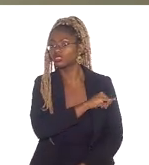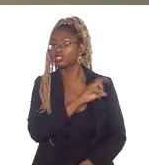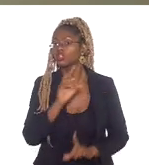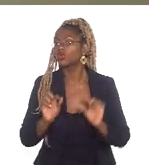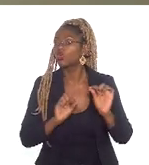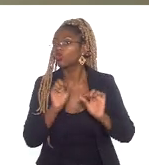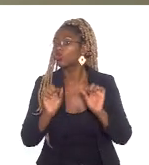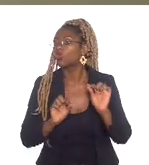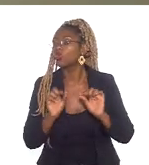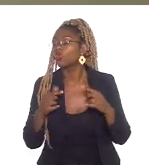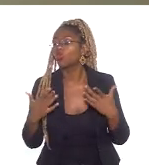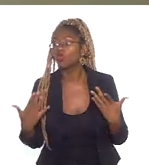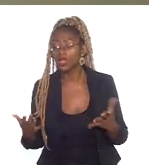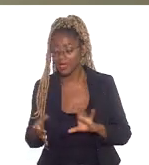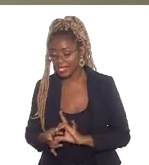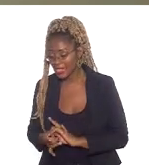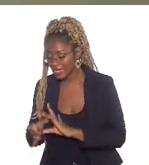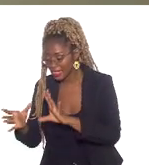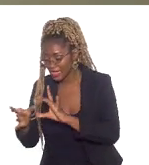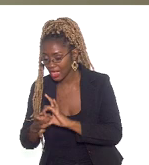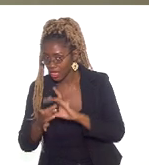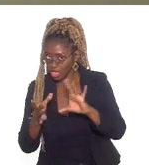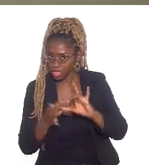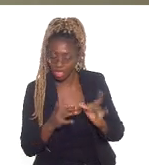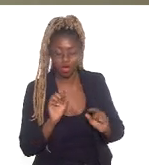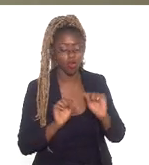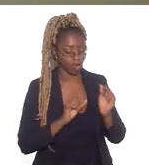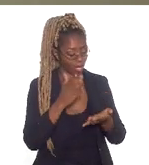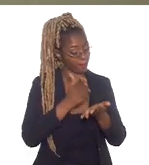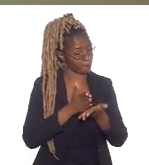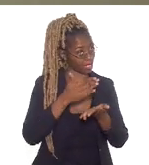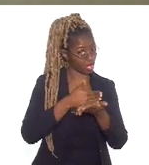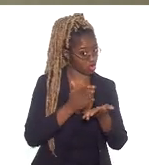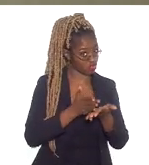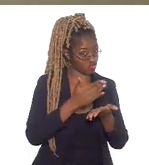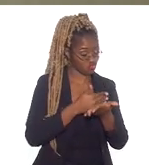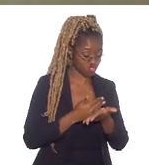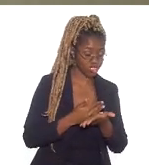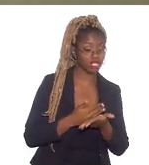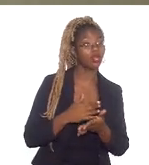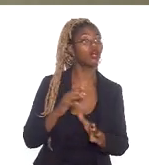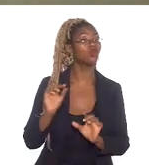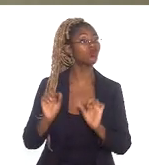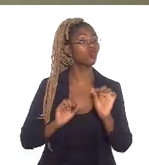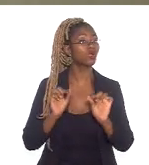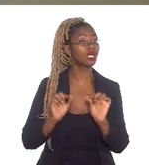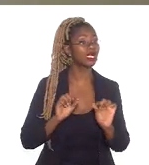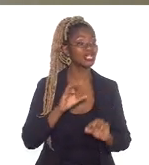de concessão, o que, que é de partilha, e o que é de cessão